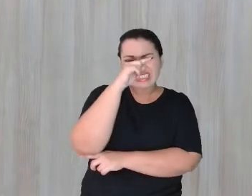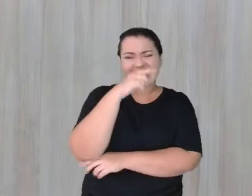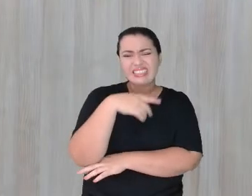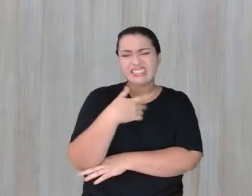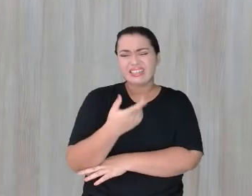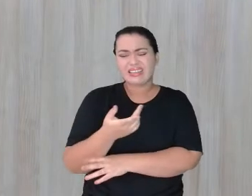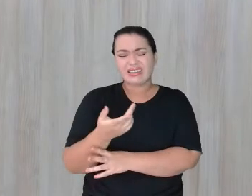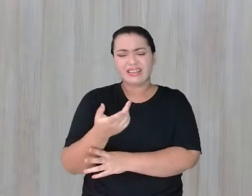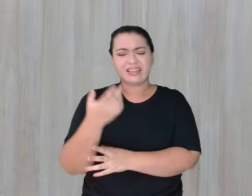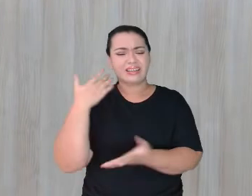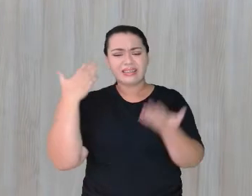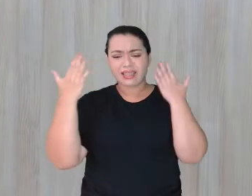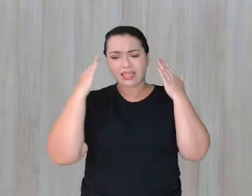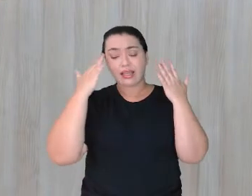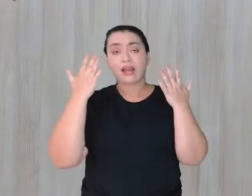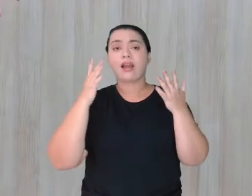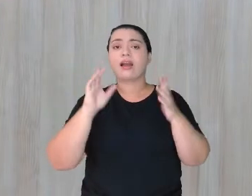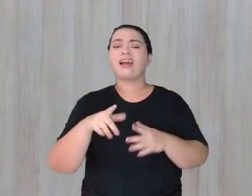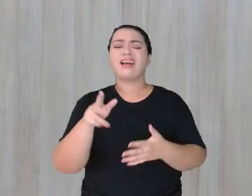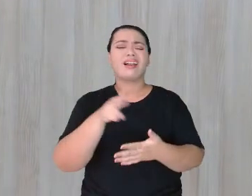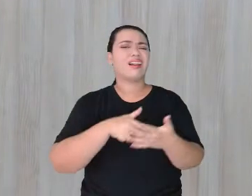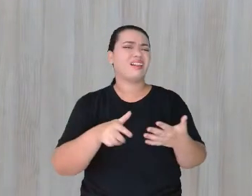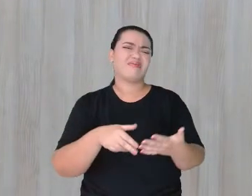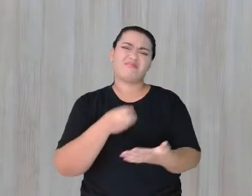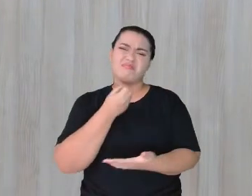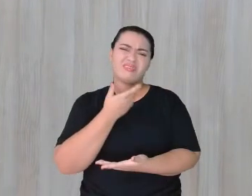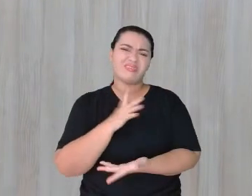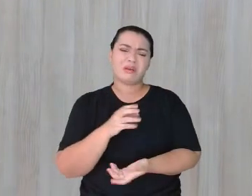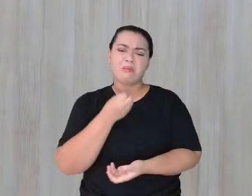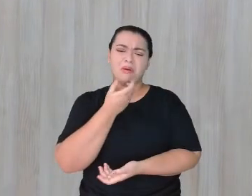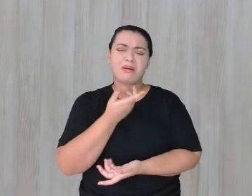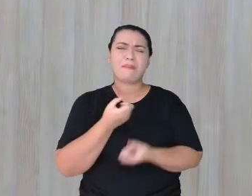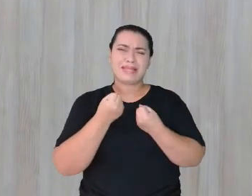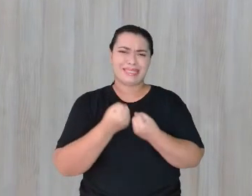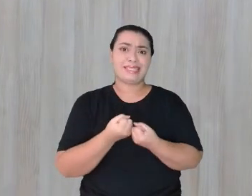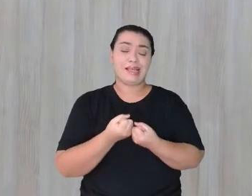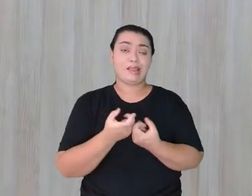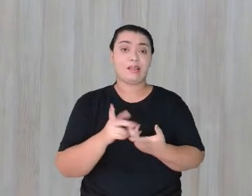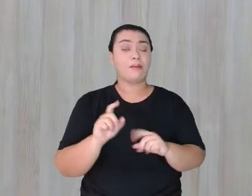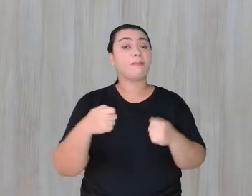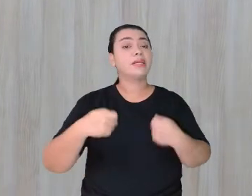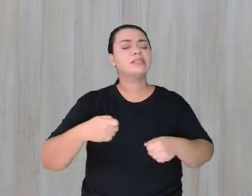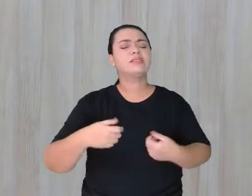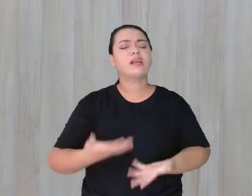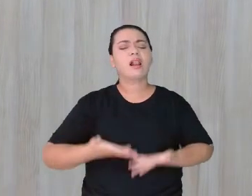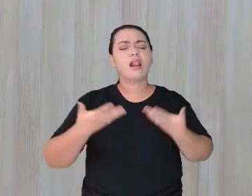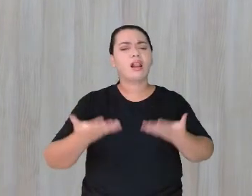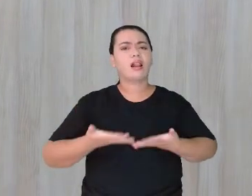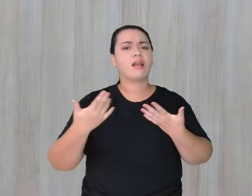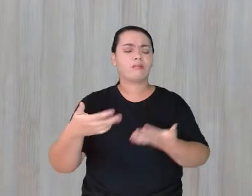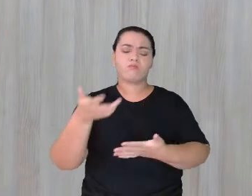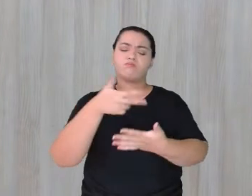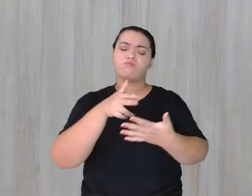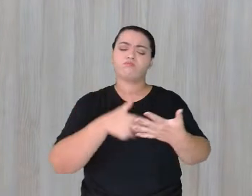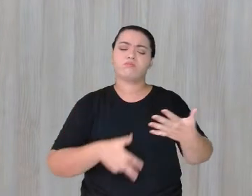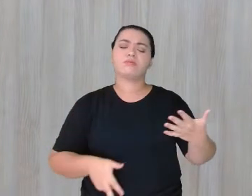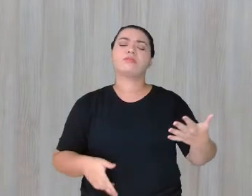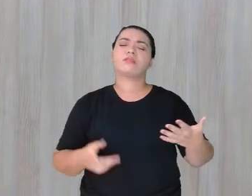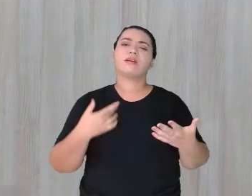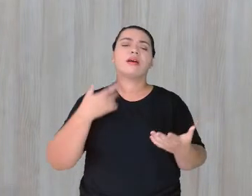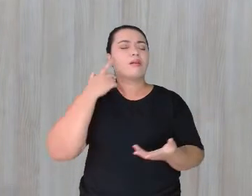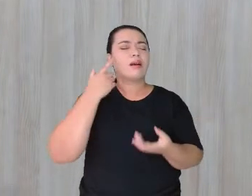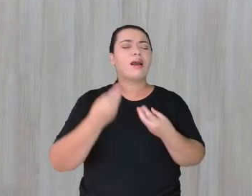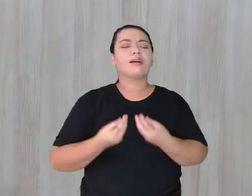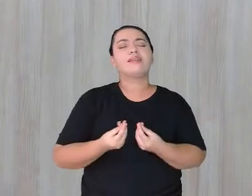deixar bonito, pode ser que a leitura não fique tão agradável. E não é isso que a gente quer, né? A gente quer que o nosso leitor se